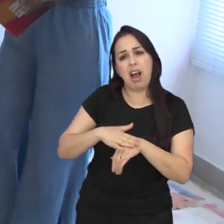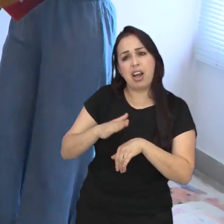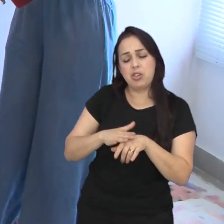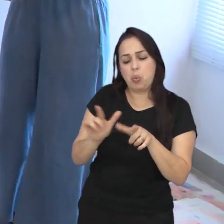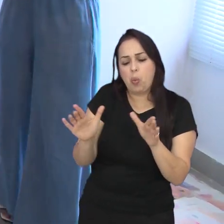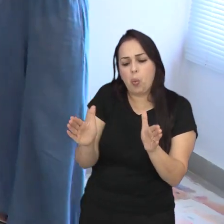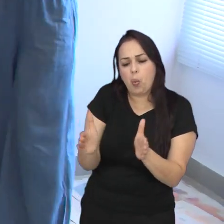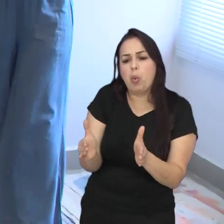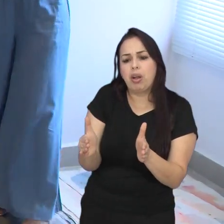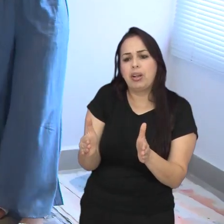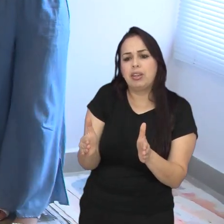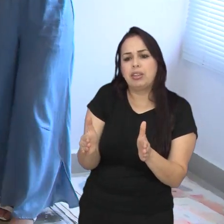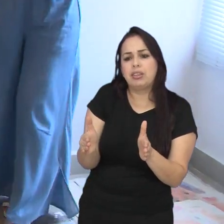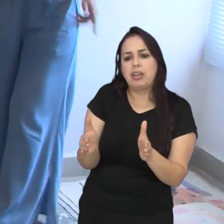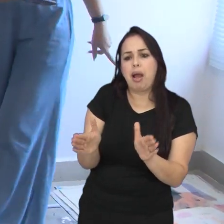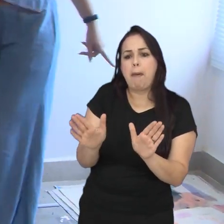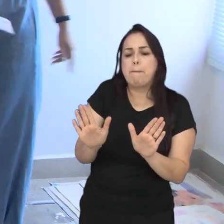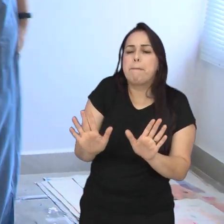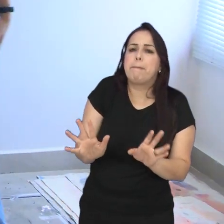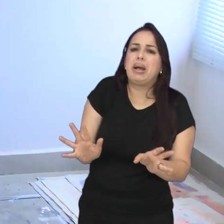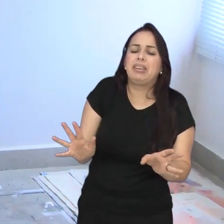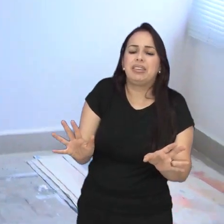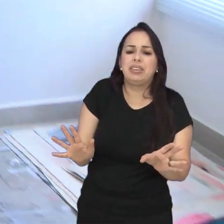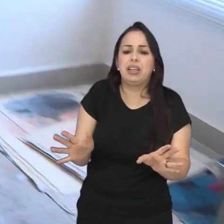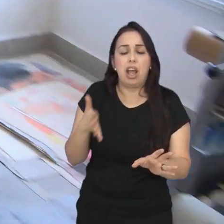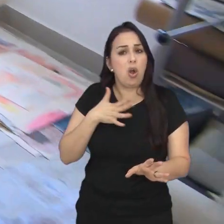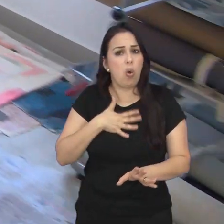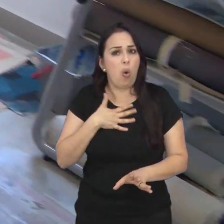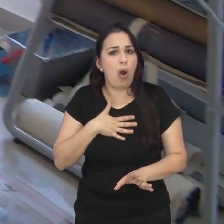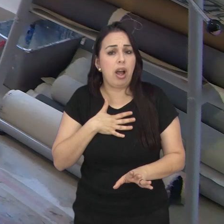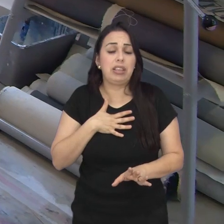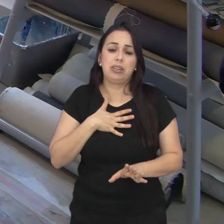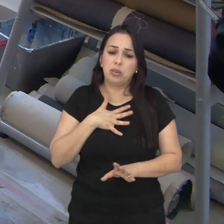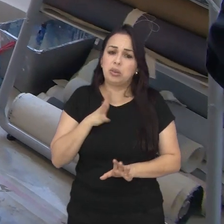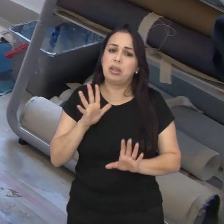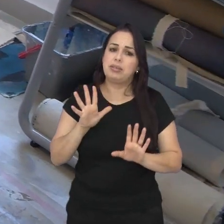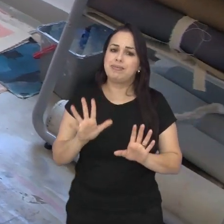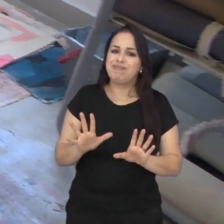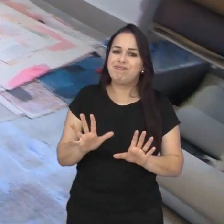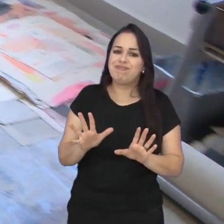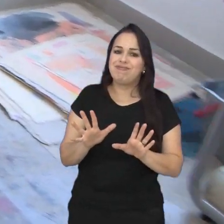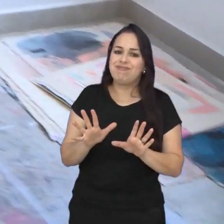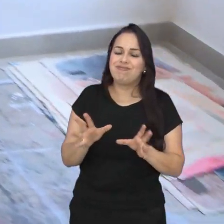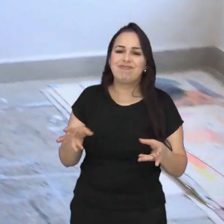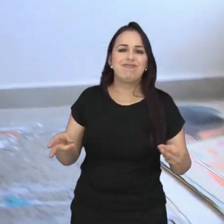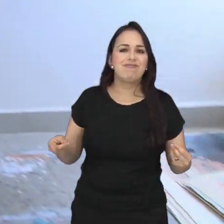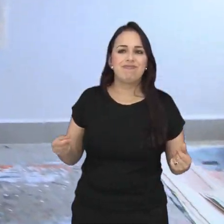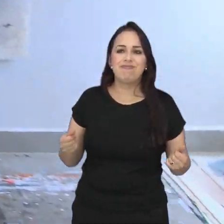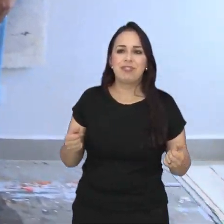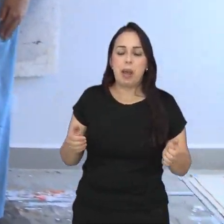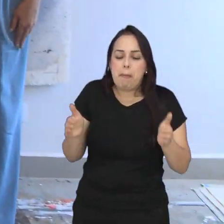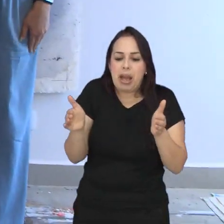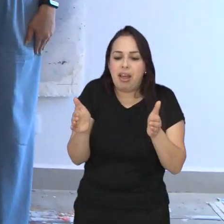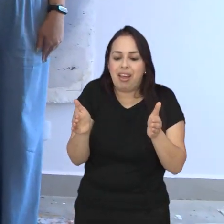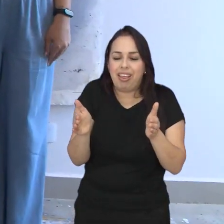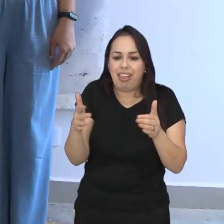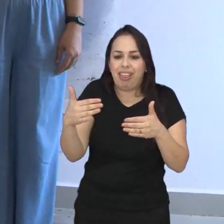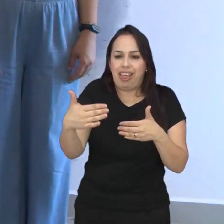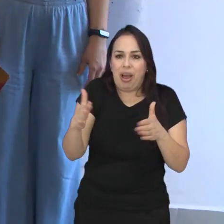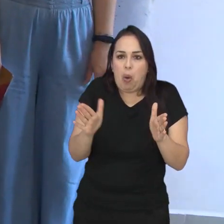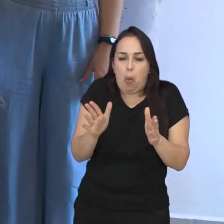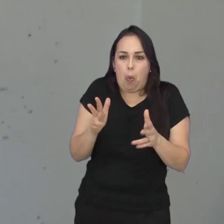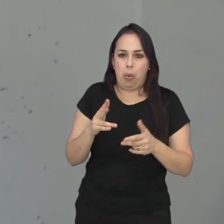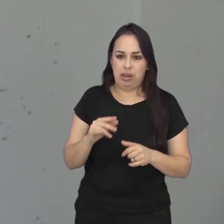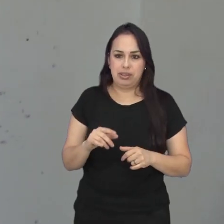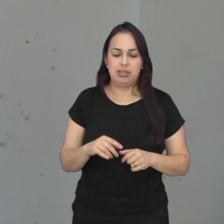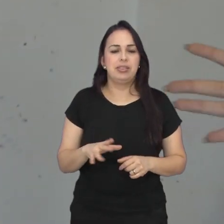Pequenas também. Eu tenho essas daí que são bem pequenininhas. Mas aí eu gosto, mas é uma coisa mais